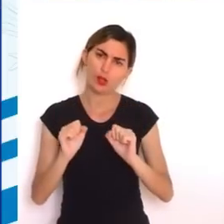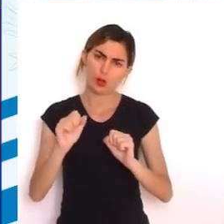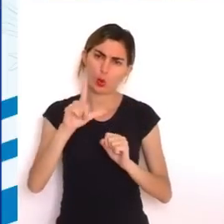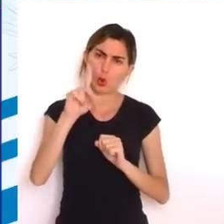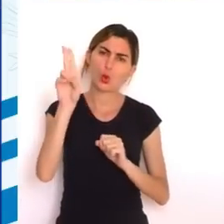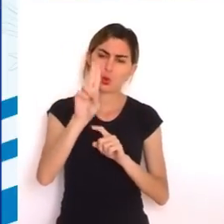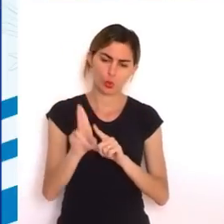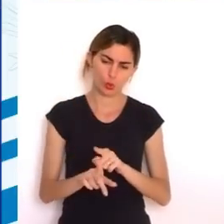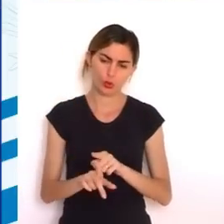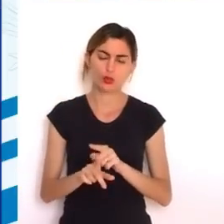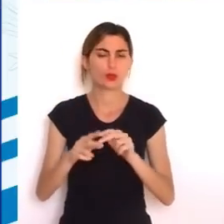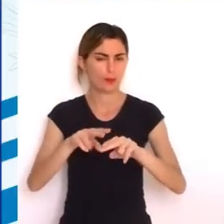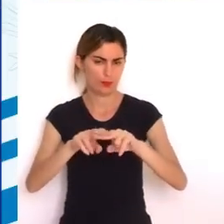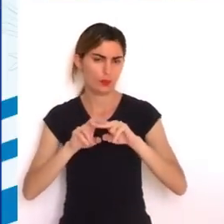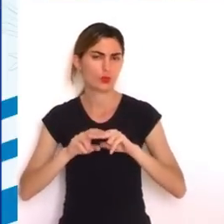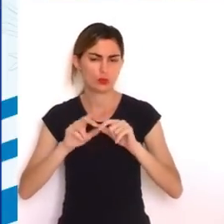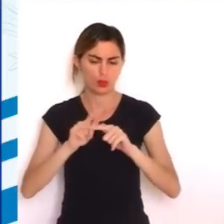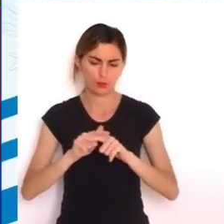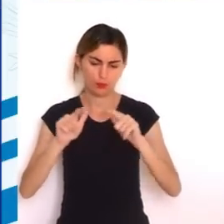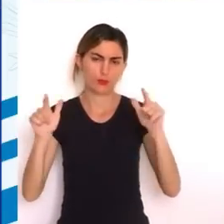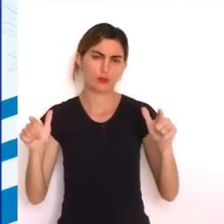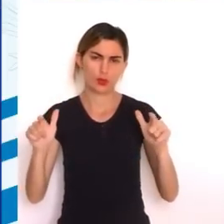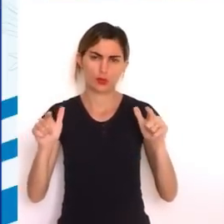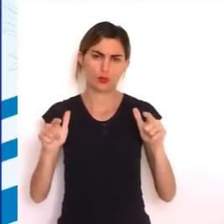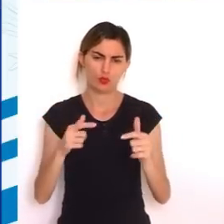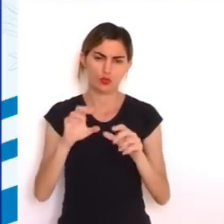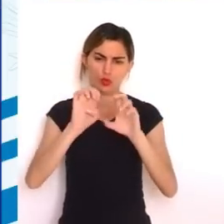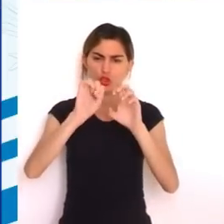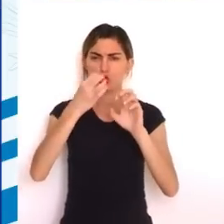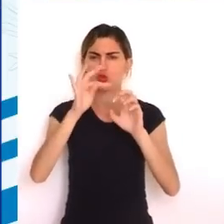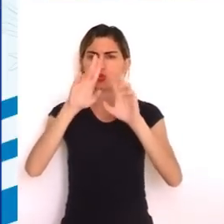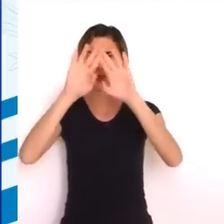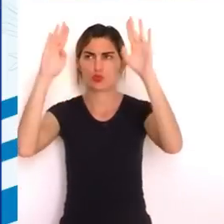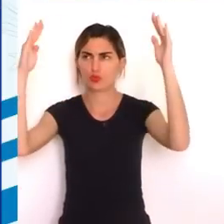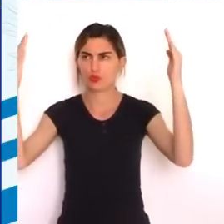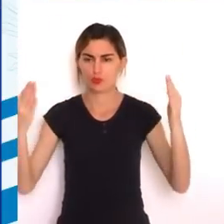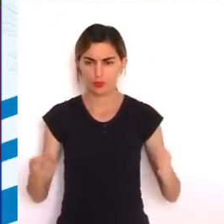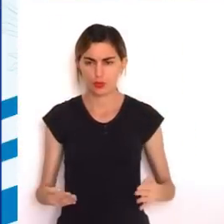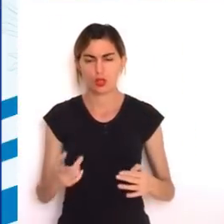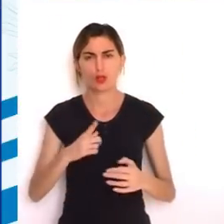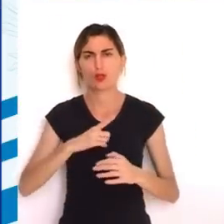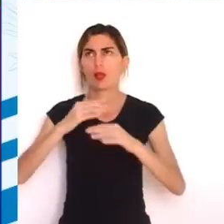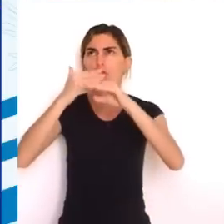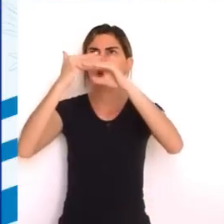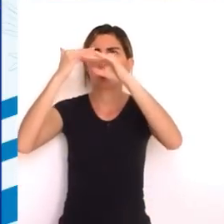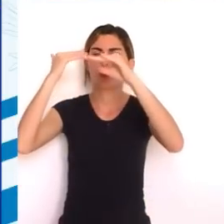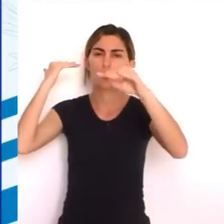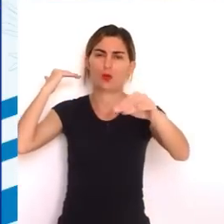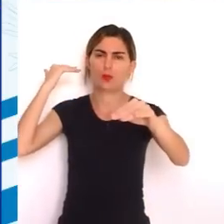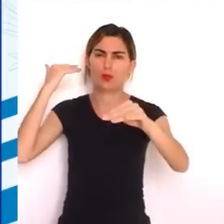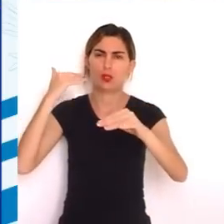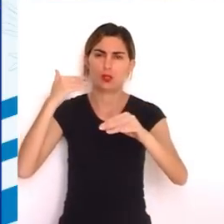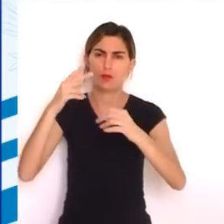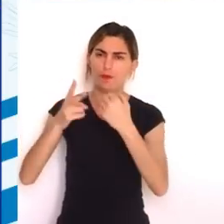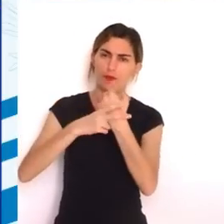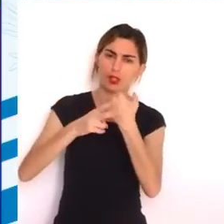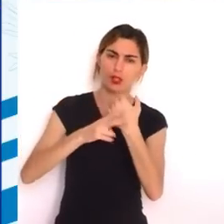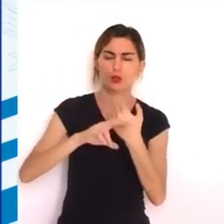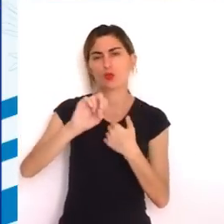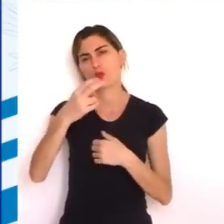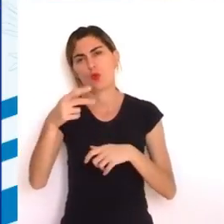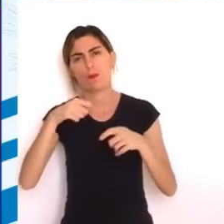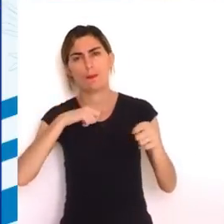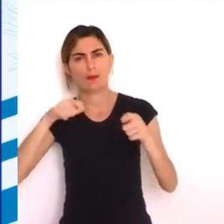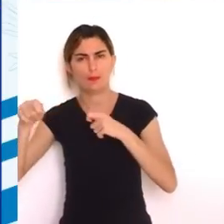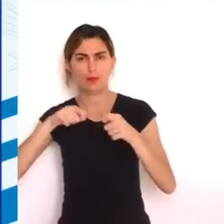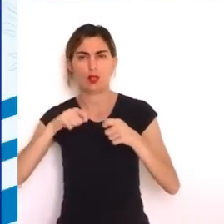eles permitem a passagem da luz. Por isso, a maioria das estufas, elas possuem uma cobertura ou